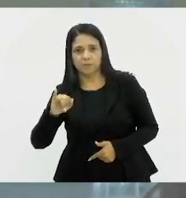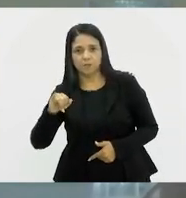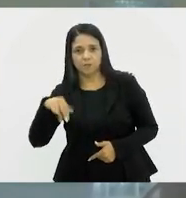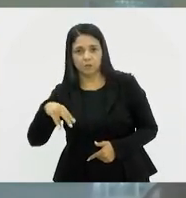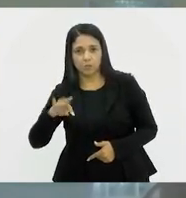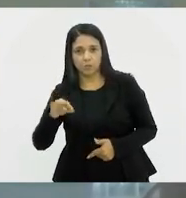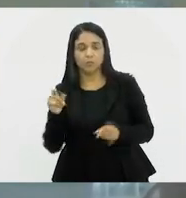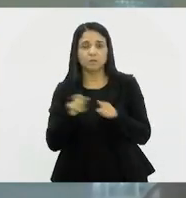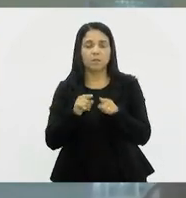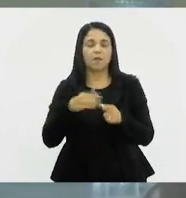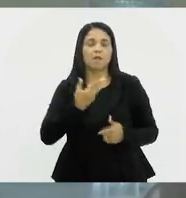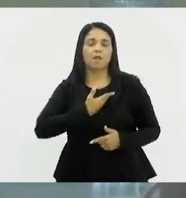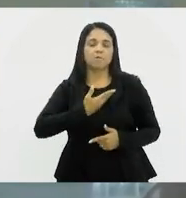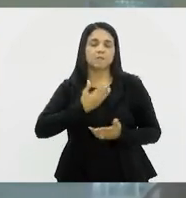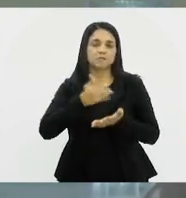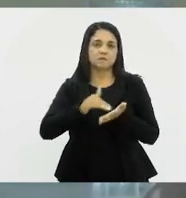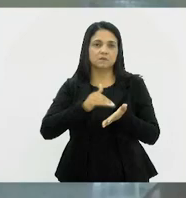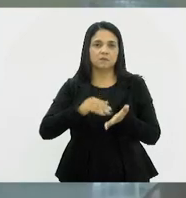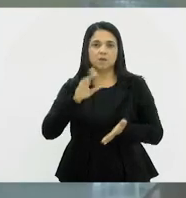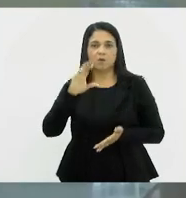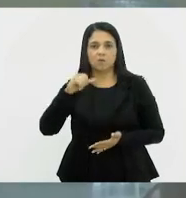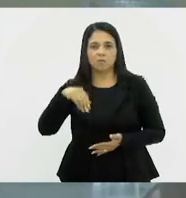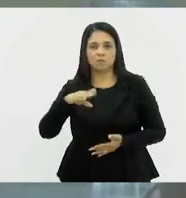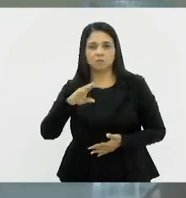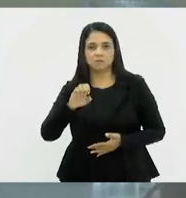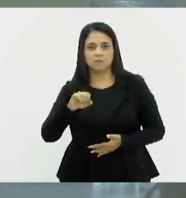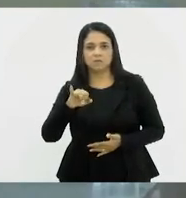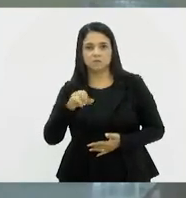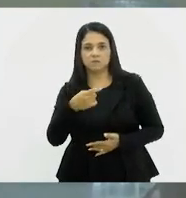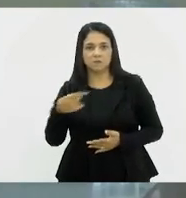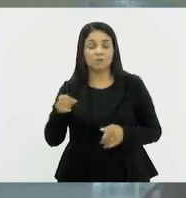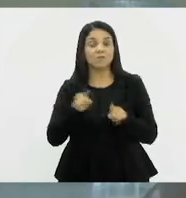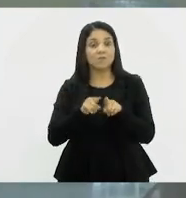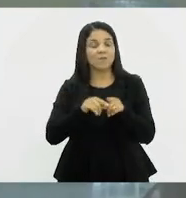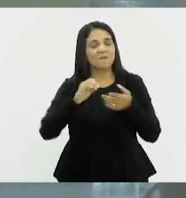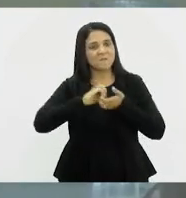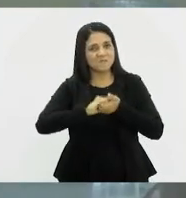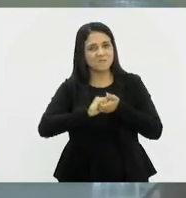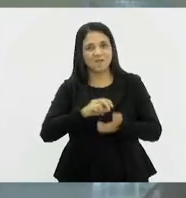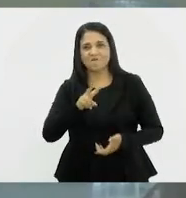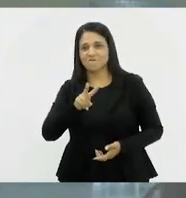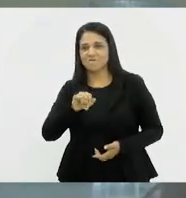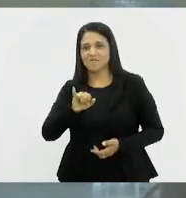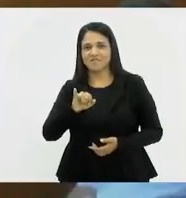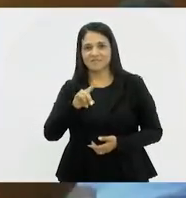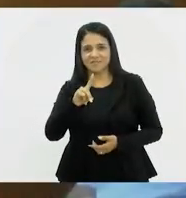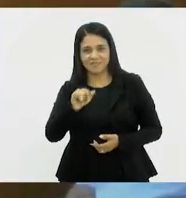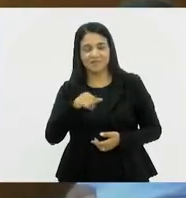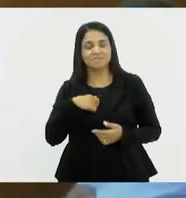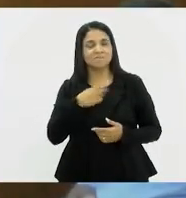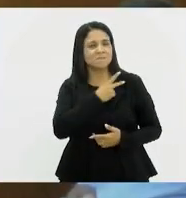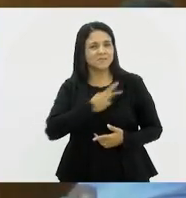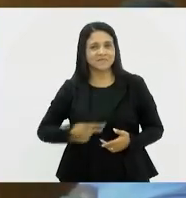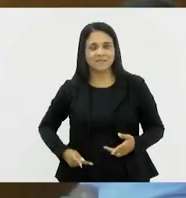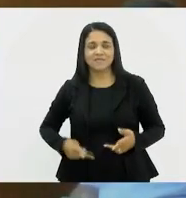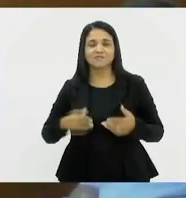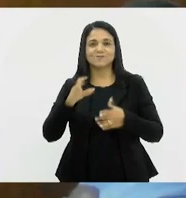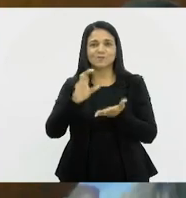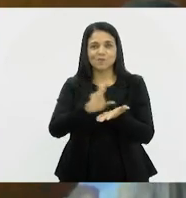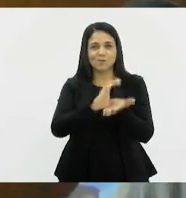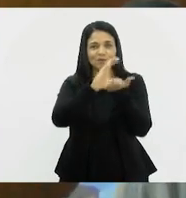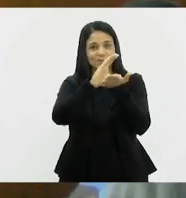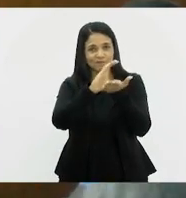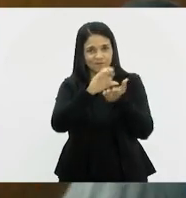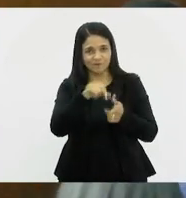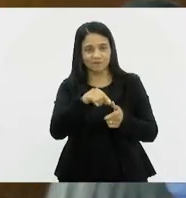Conceição. Cumprimentar o Vida, nosso eterno presidente aqui, hoje presidente do Conselho